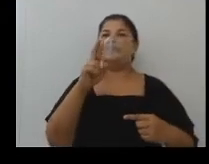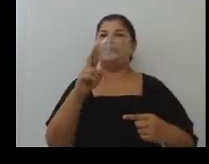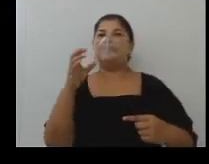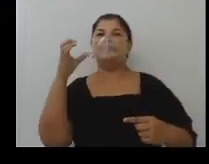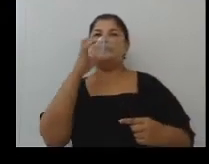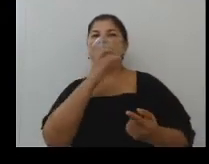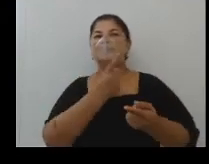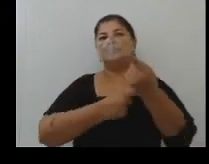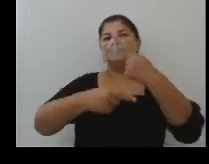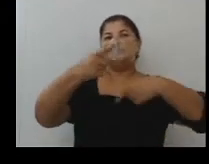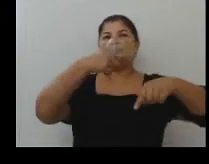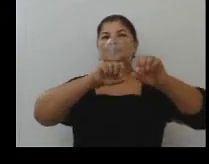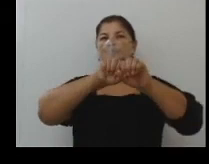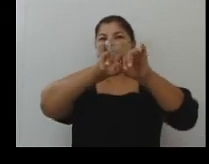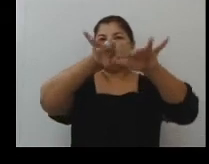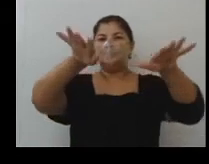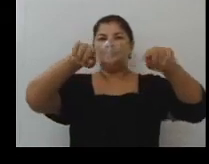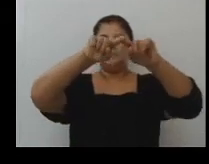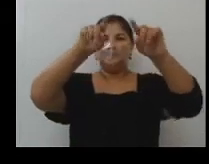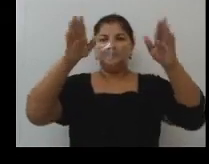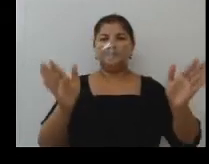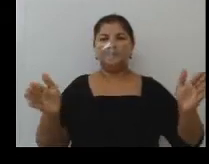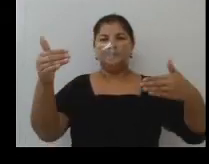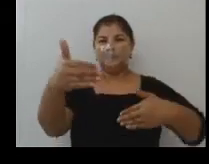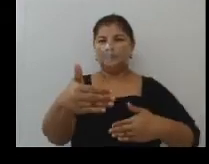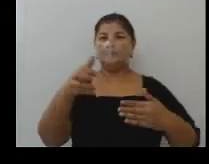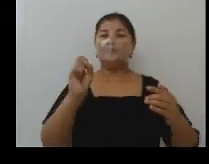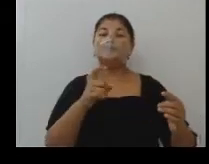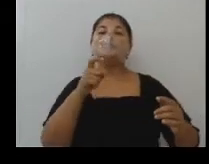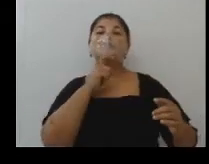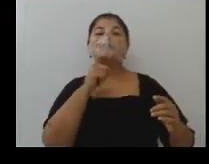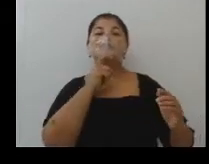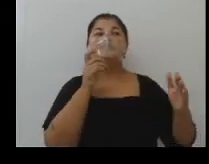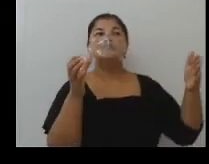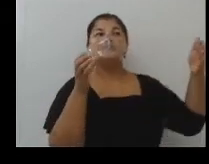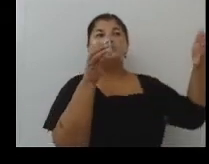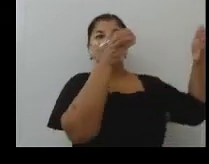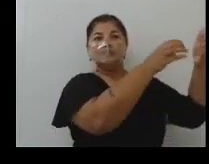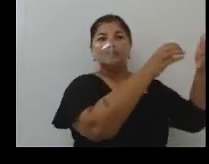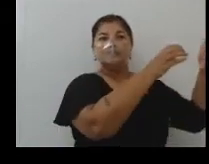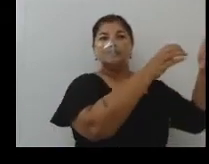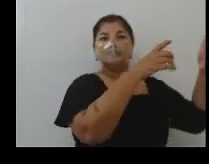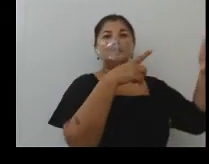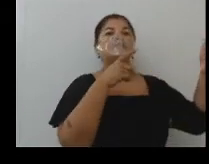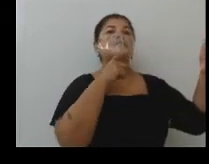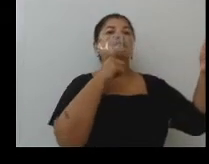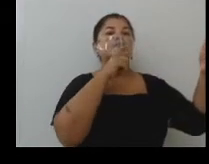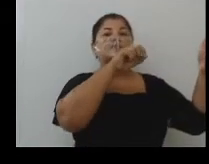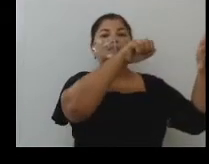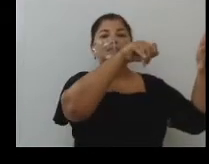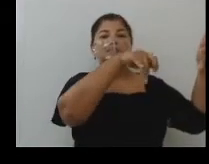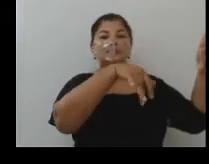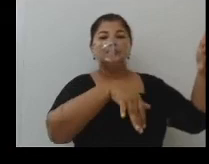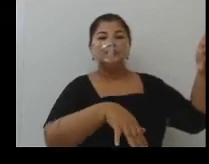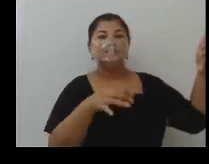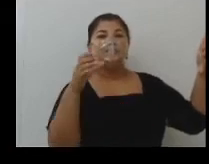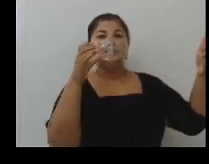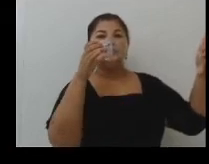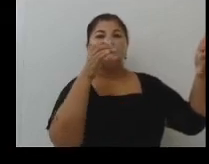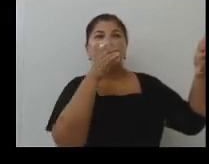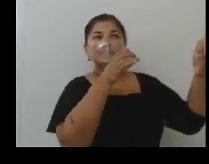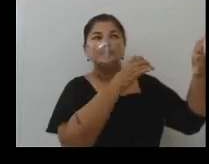Opa! Olha aí! Se o ar-condicionado ele vai gelar, então o ar frio vai descer. E o nosso ar quente, a gente